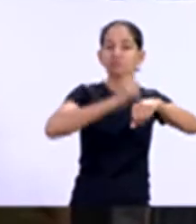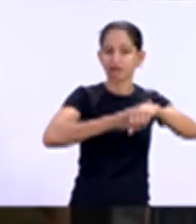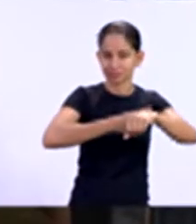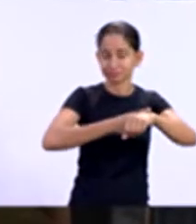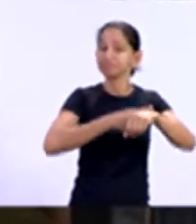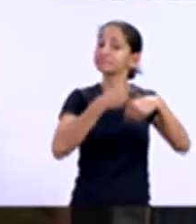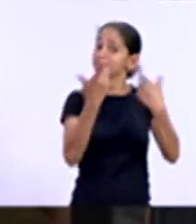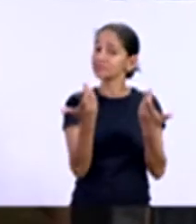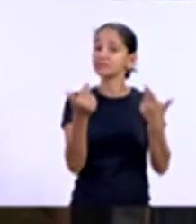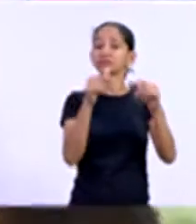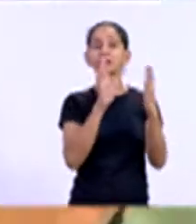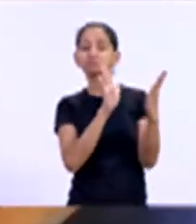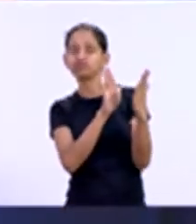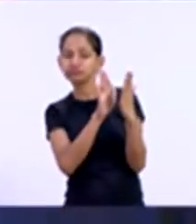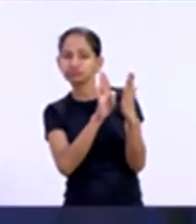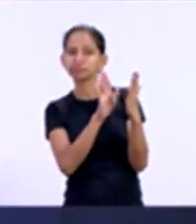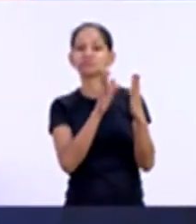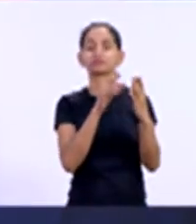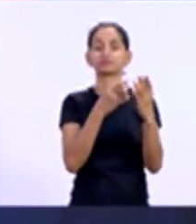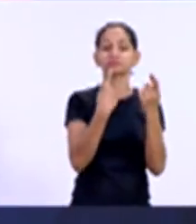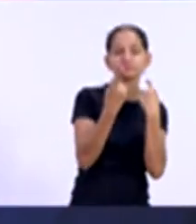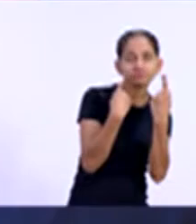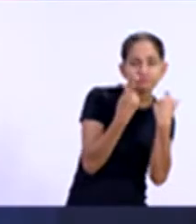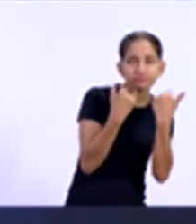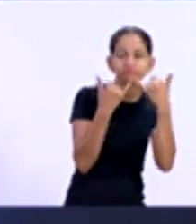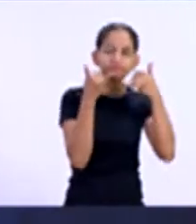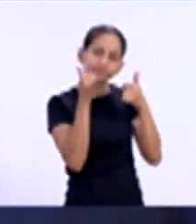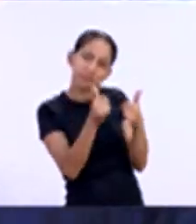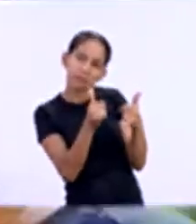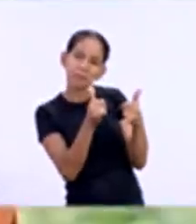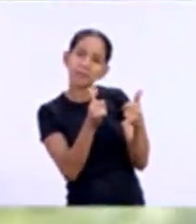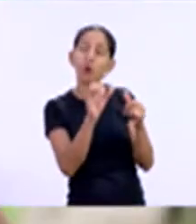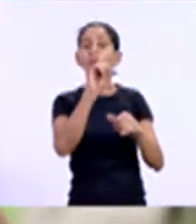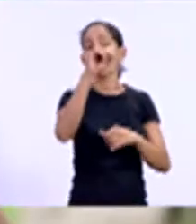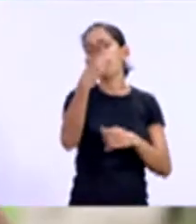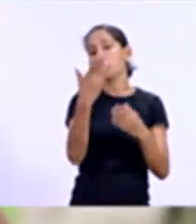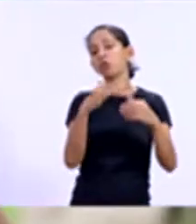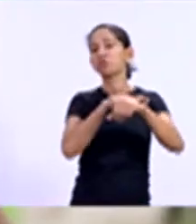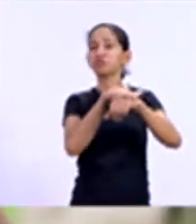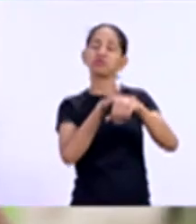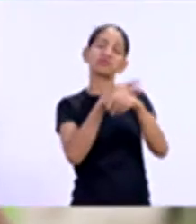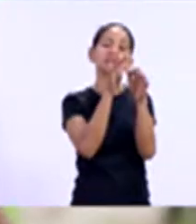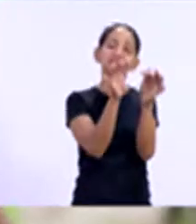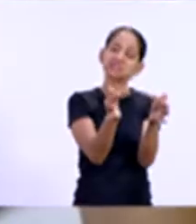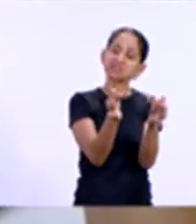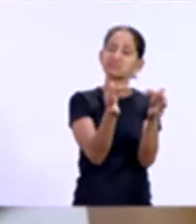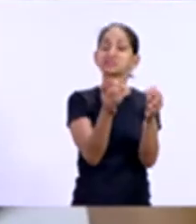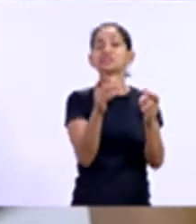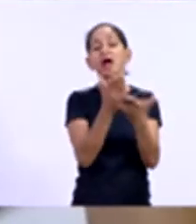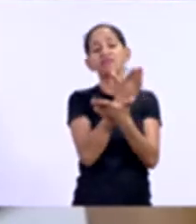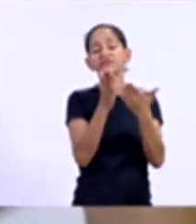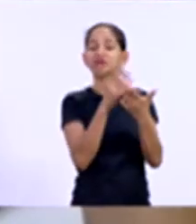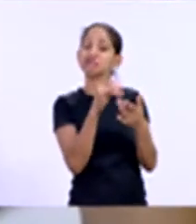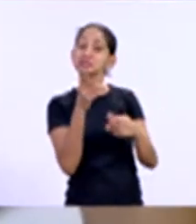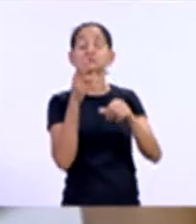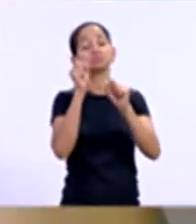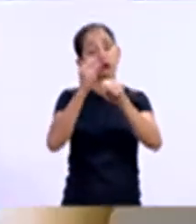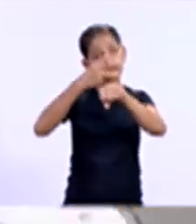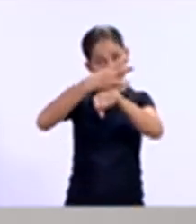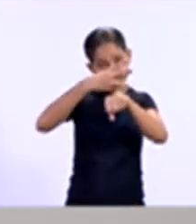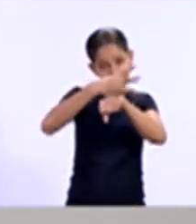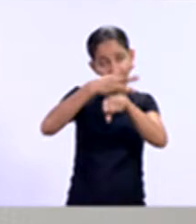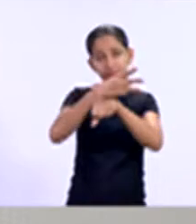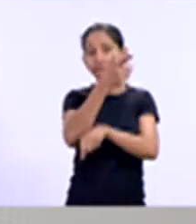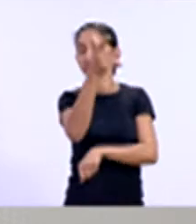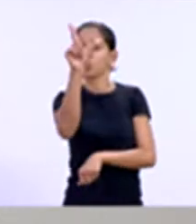O famoso cara a cara, conversas por telefone ou ainda diálogos simultâneos em que utilizamos aplicativos como WhatsApp e